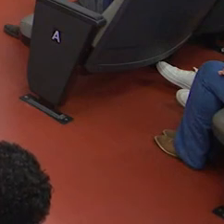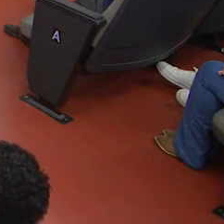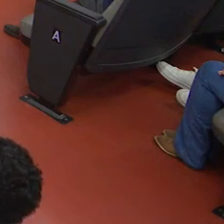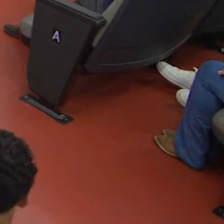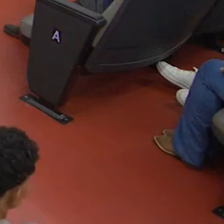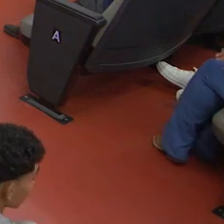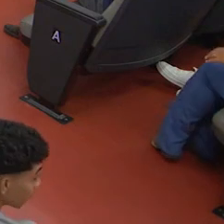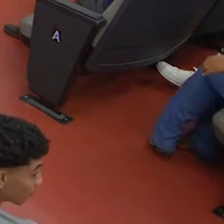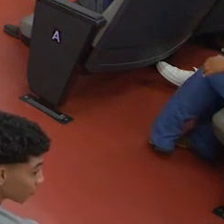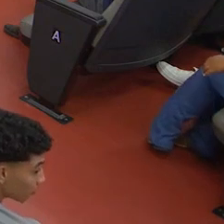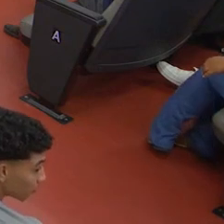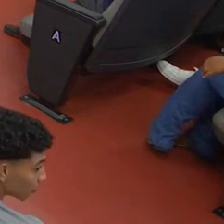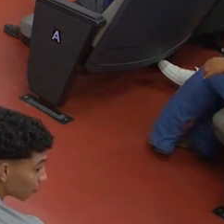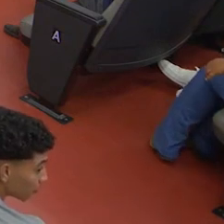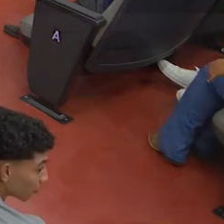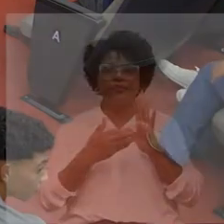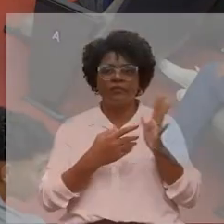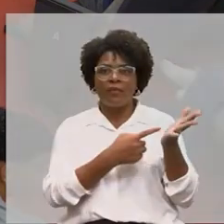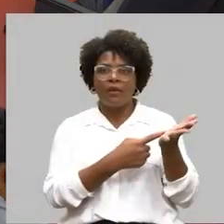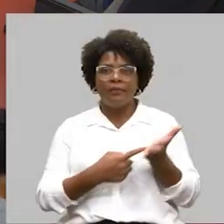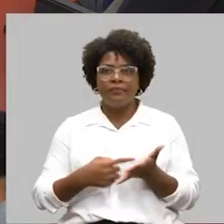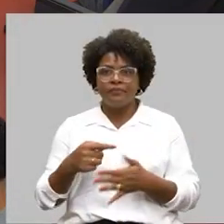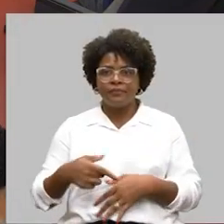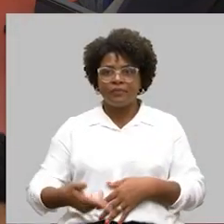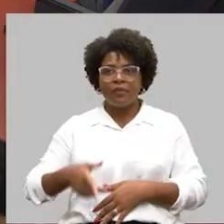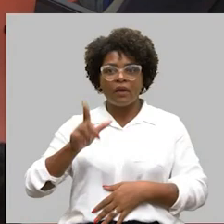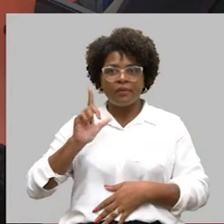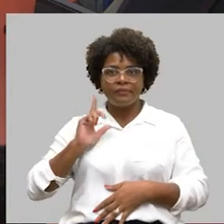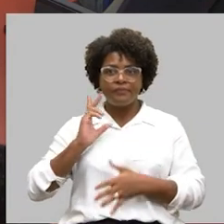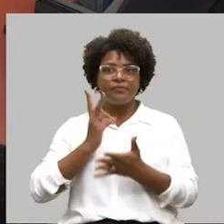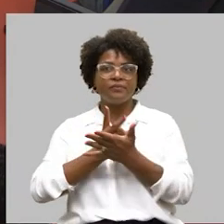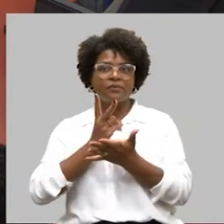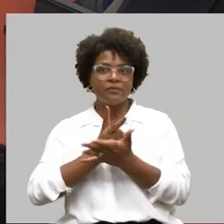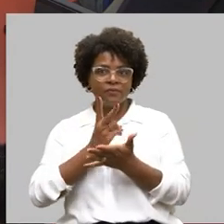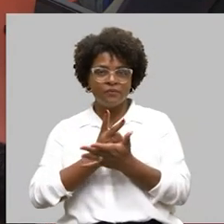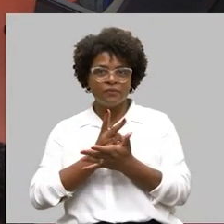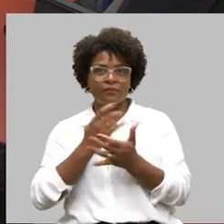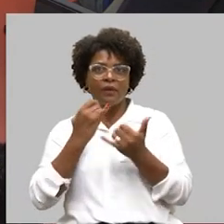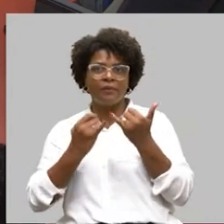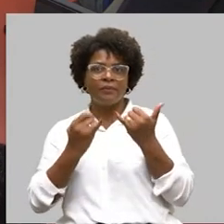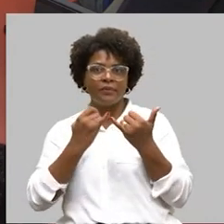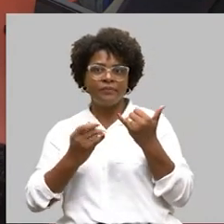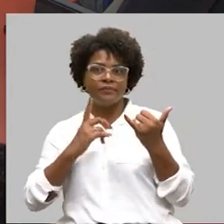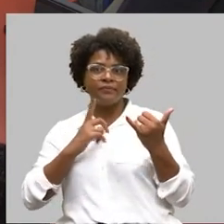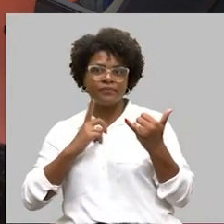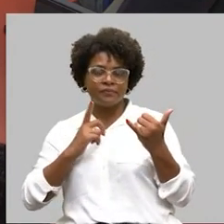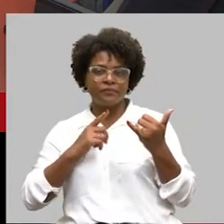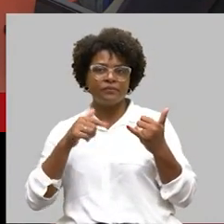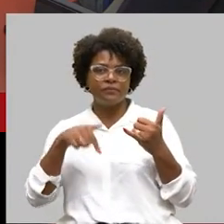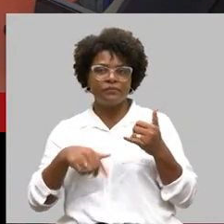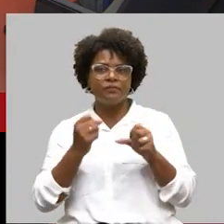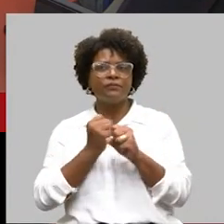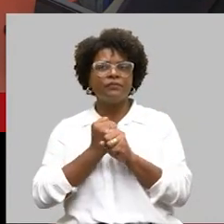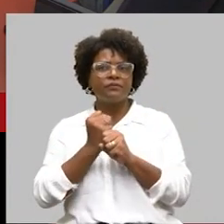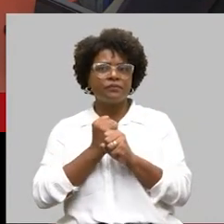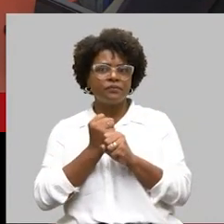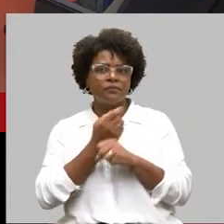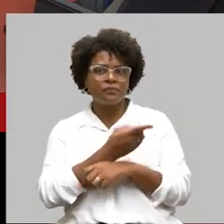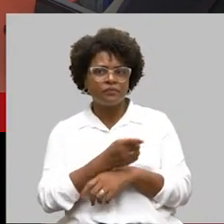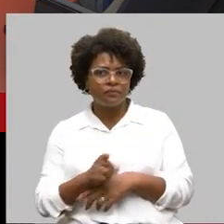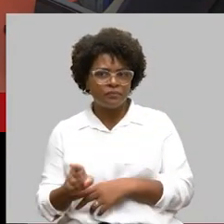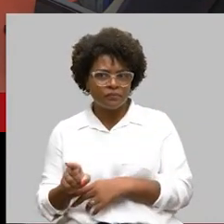Nós estamos Nós estamos enfrentando nos últimos anos um